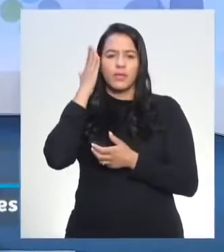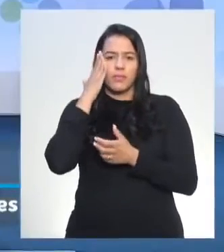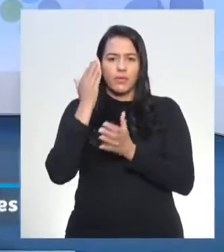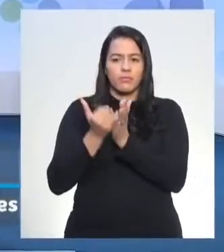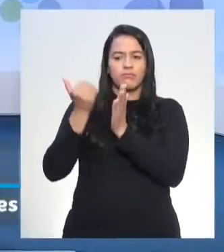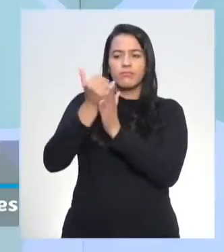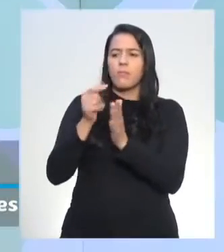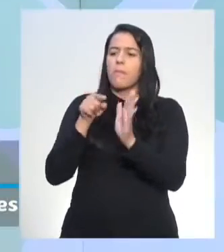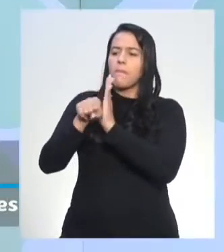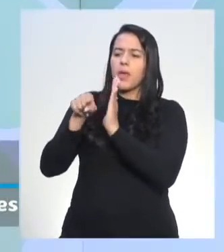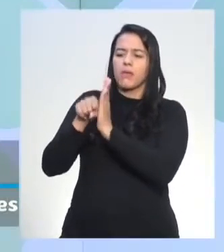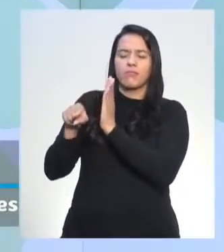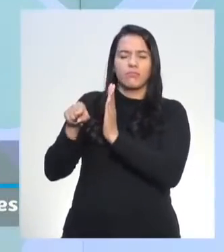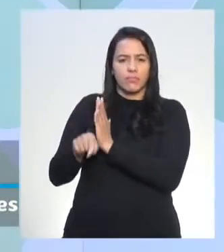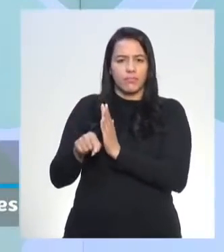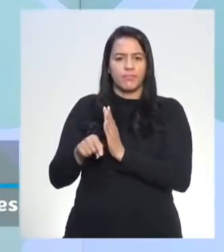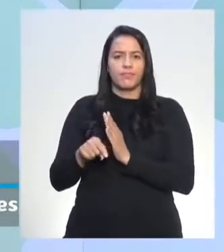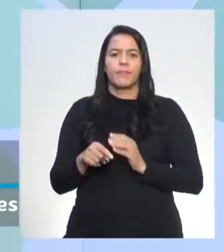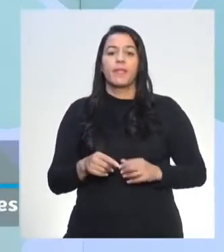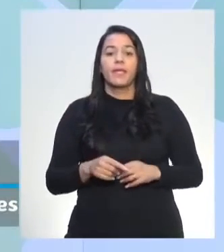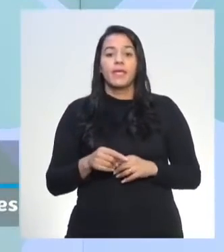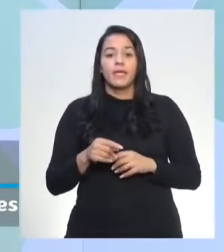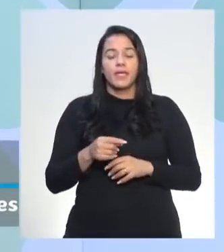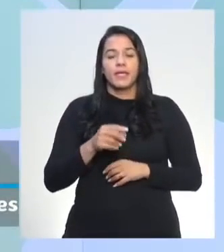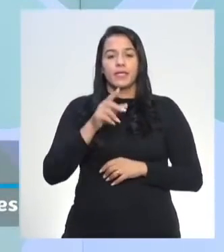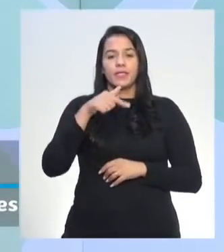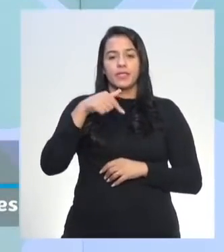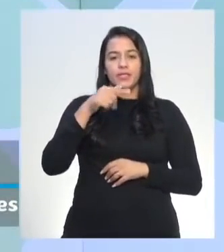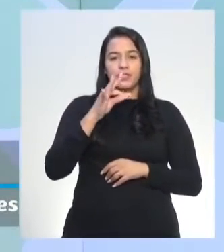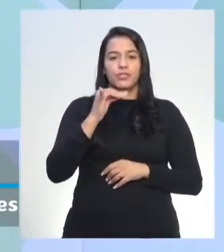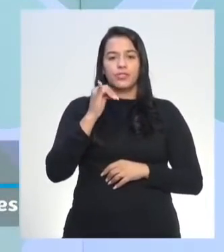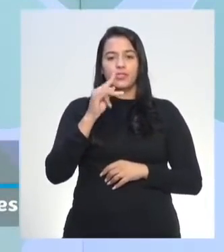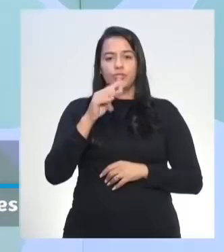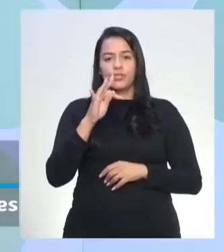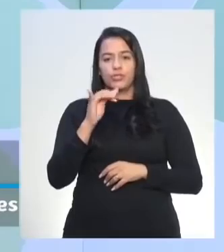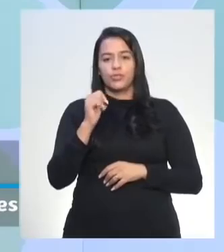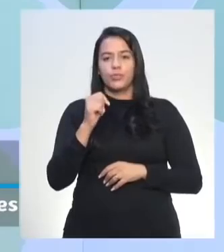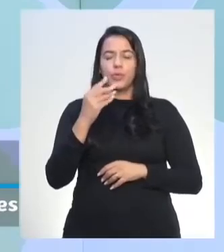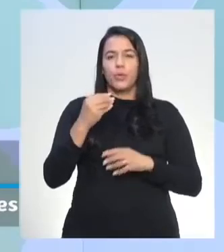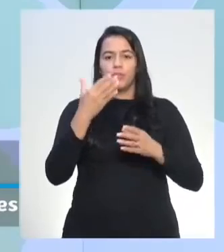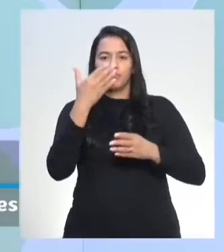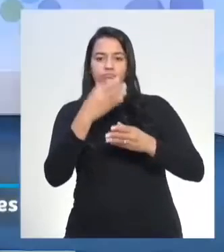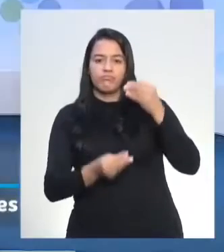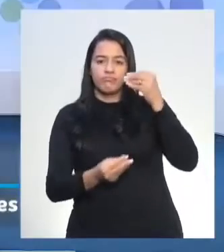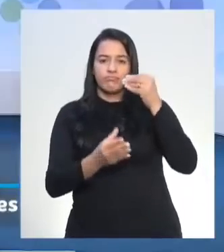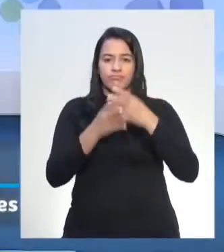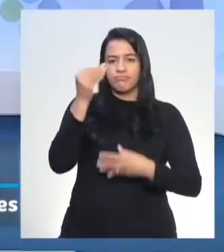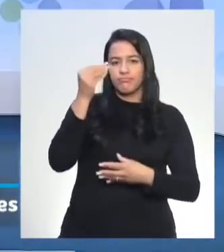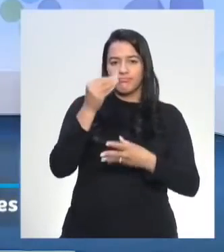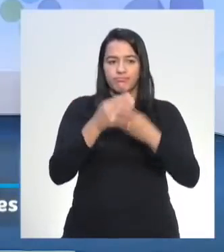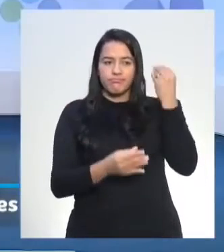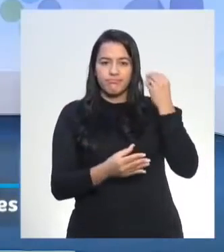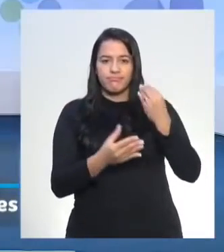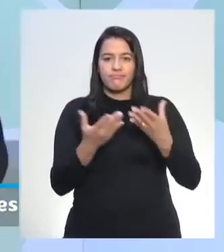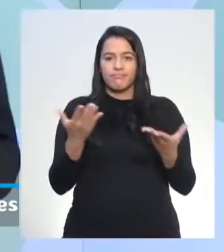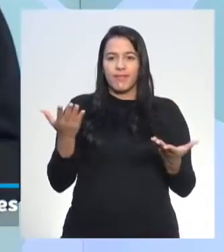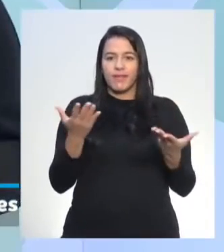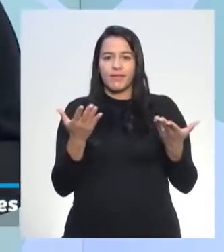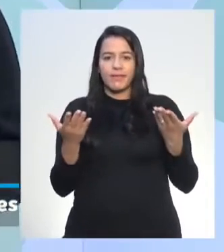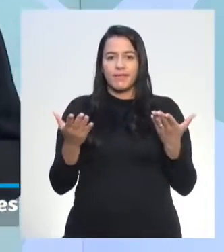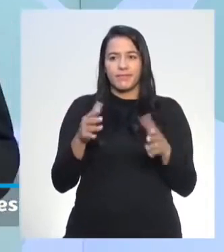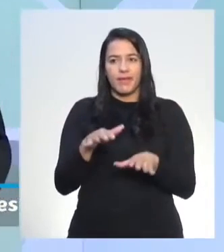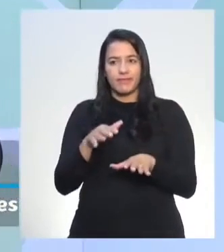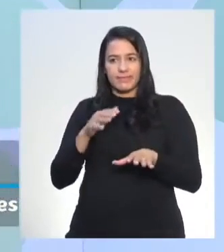gente pode falar para eles. O titubear é você meio que ficar... Como é que fala? Não, ficar meio com o